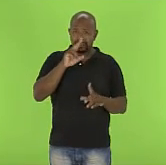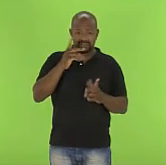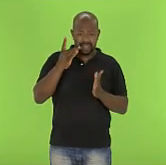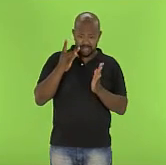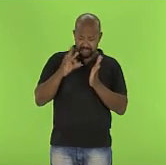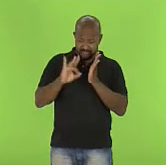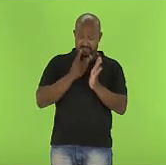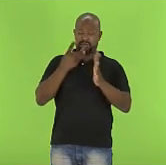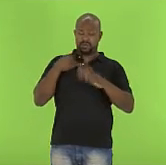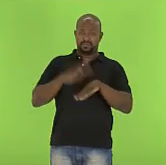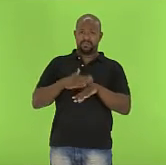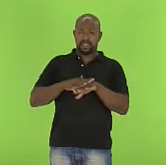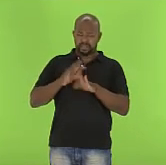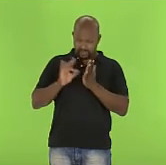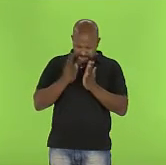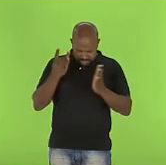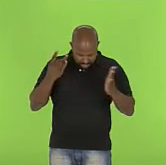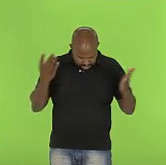inimigo.